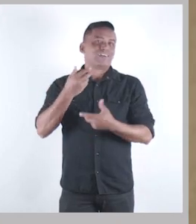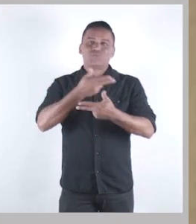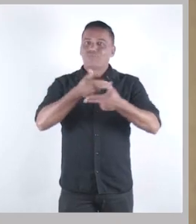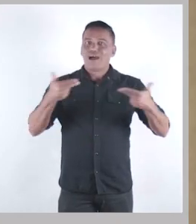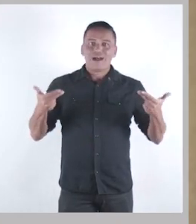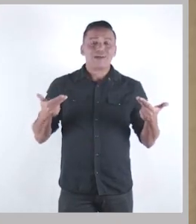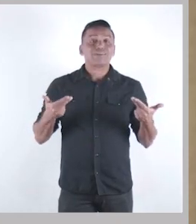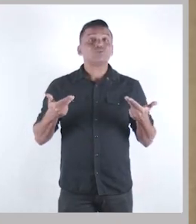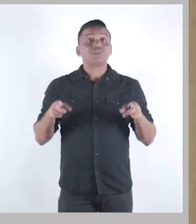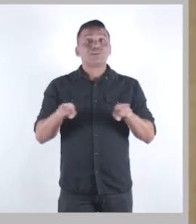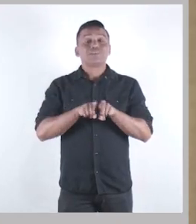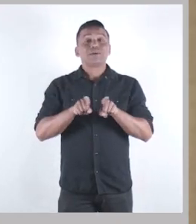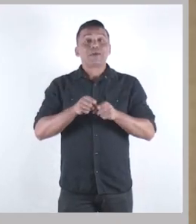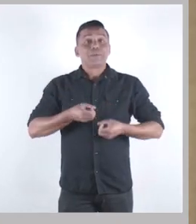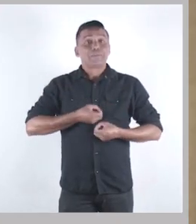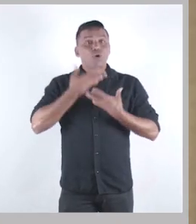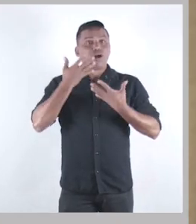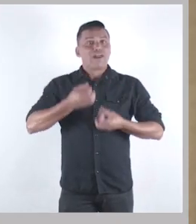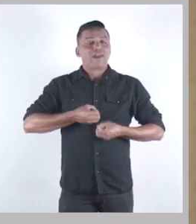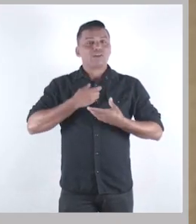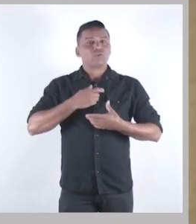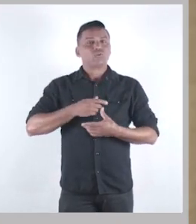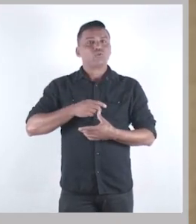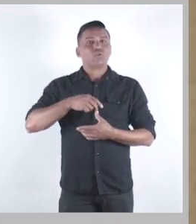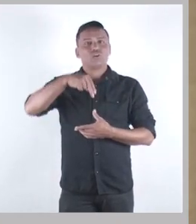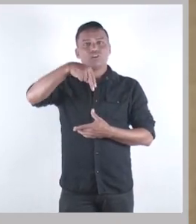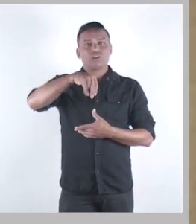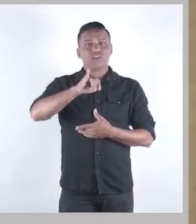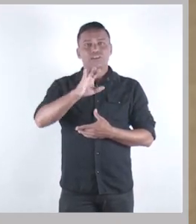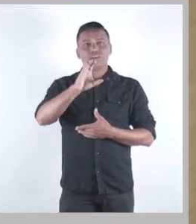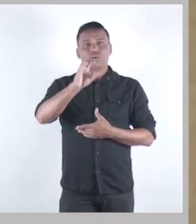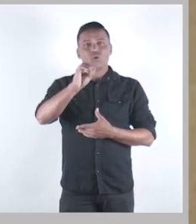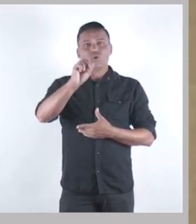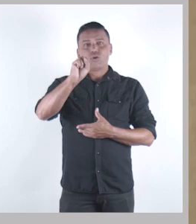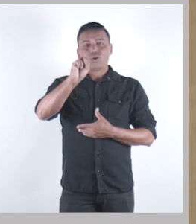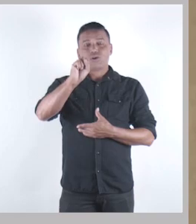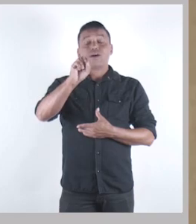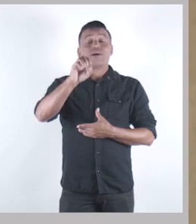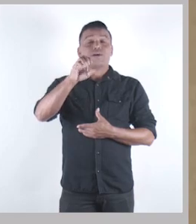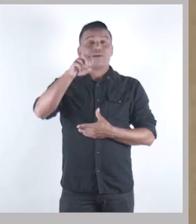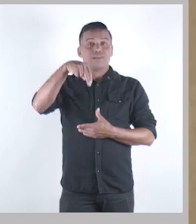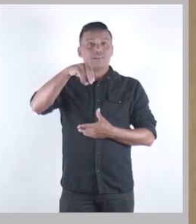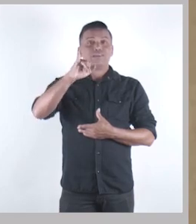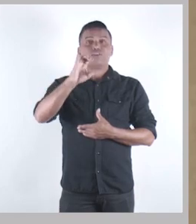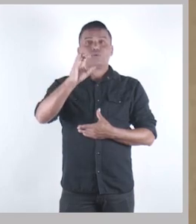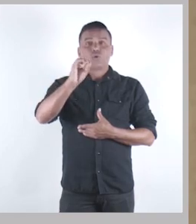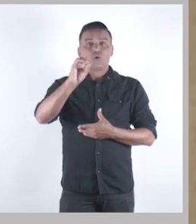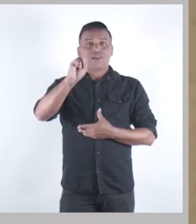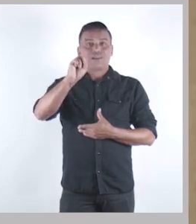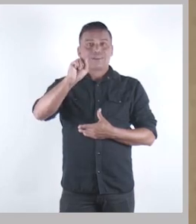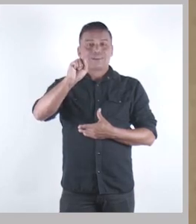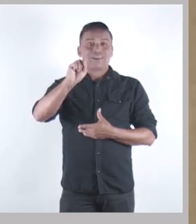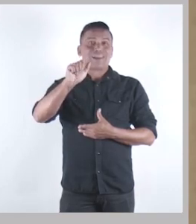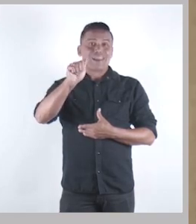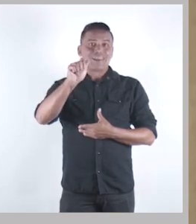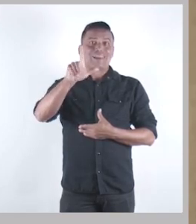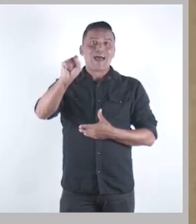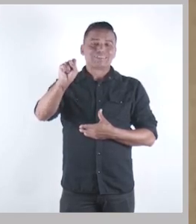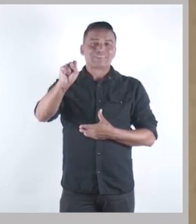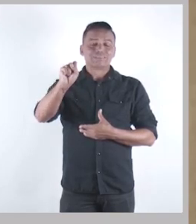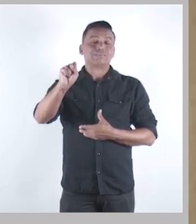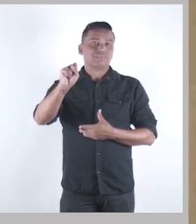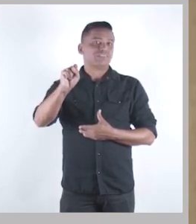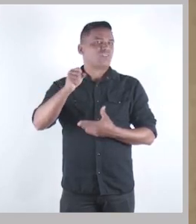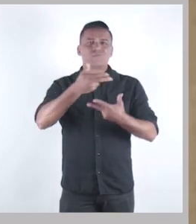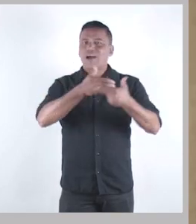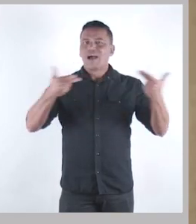falar do poeta amor de Cuba, Nicolás Guillén. Descobri alguns pintores, como o grande René Portocarrero, todos eles cubanos,